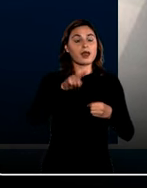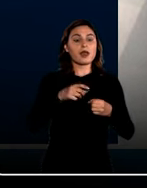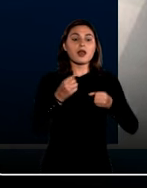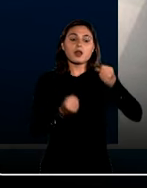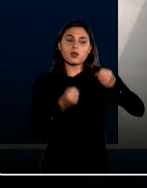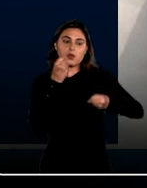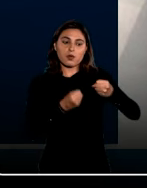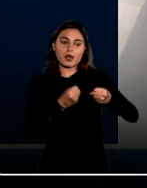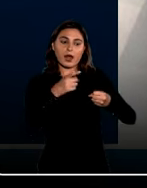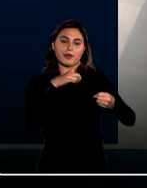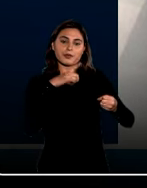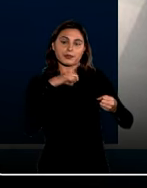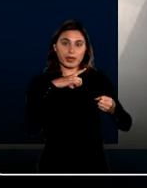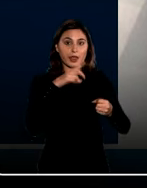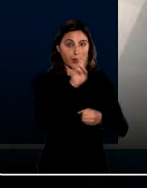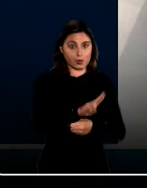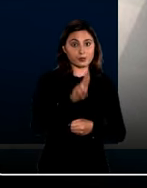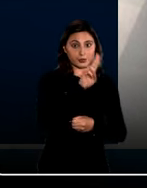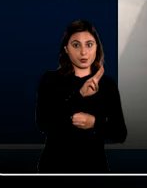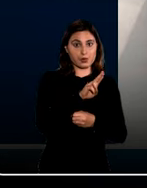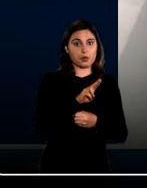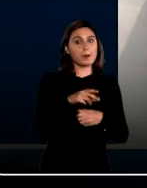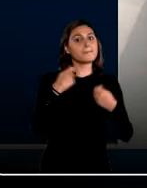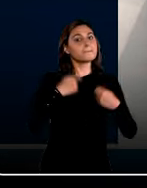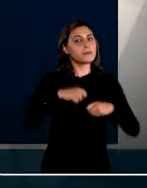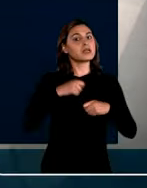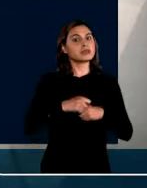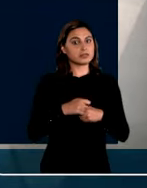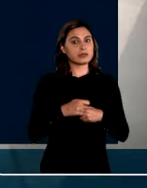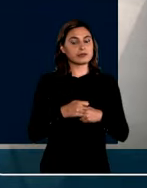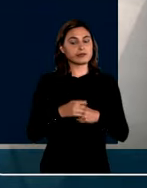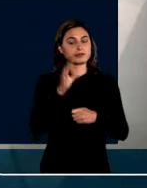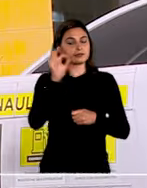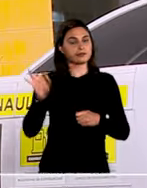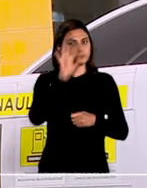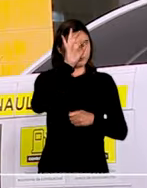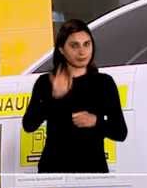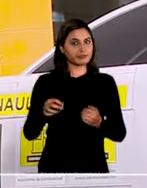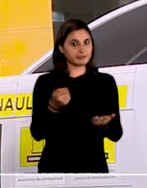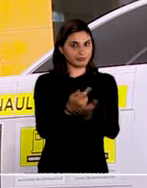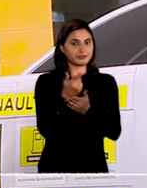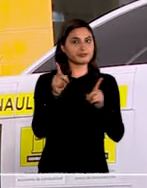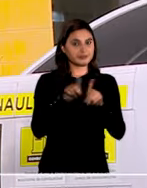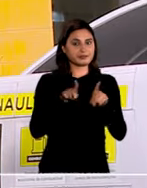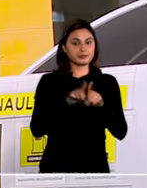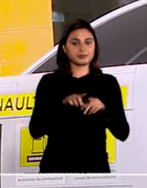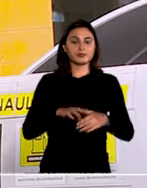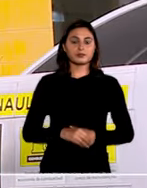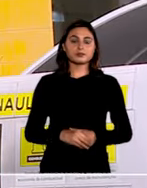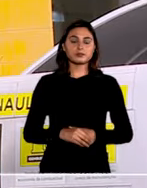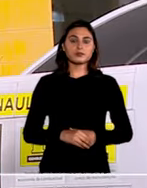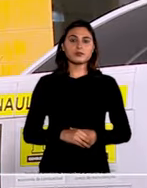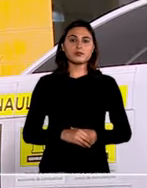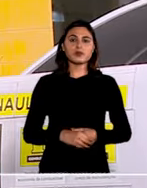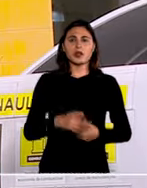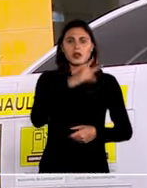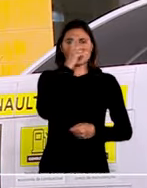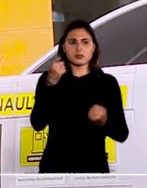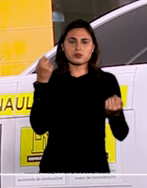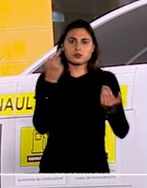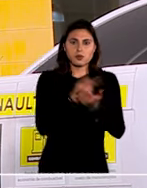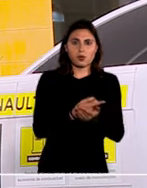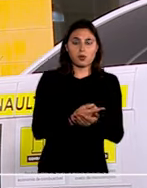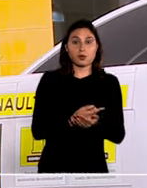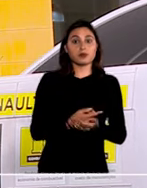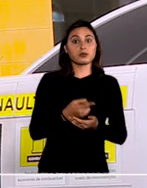permanecido utilizando o produto não Afasta a incidência de juros de mora o caso julgado envolve um consumidor que ao longo de 7